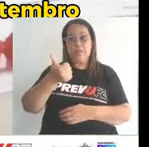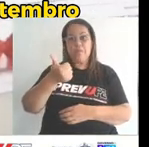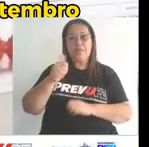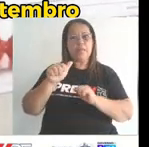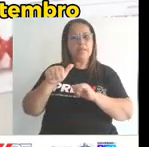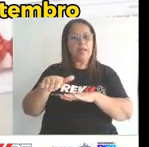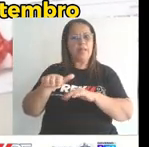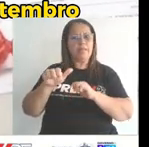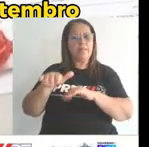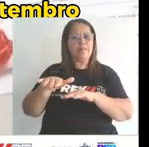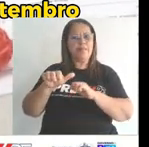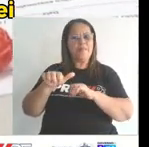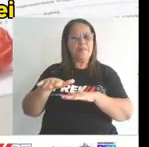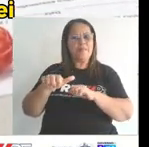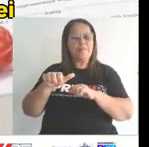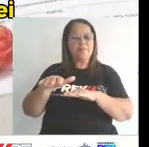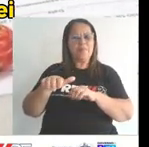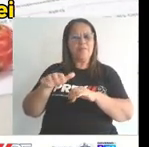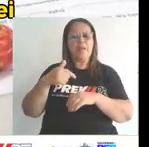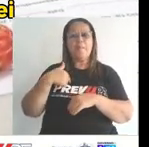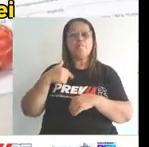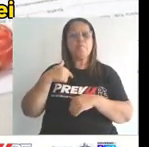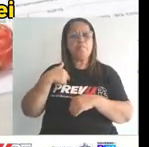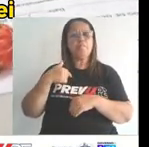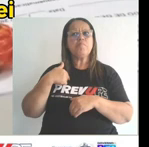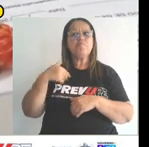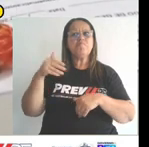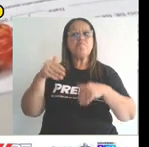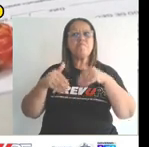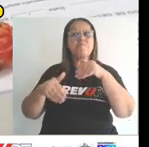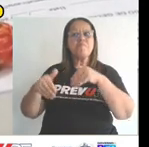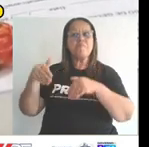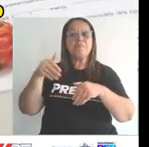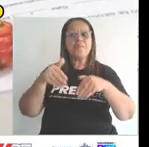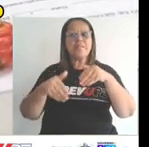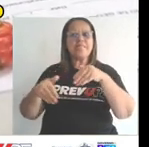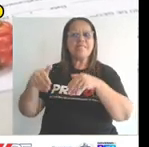21 de setembro eu participei